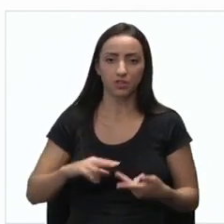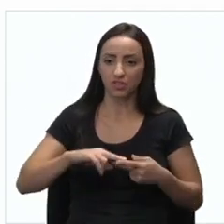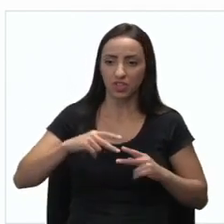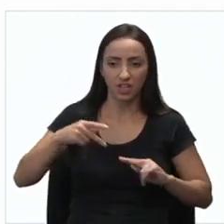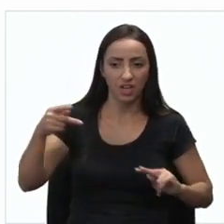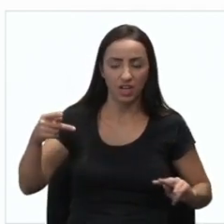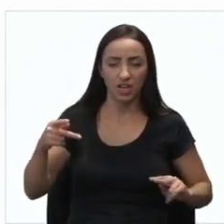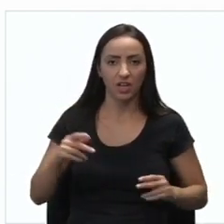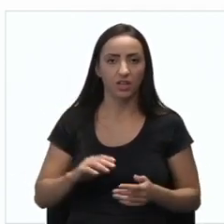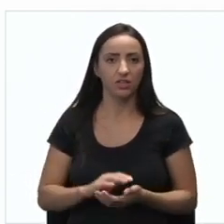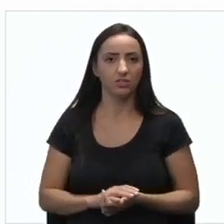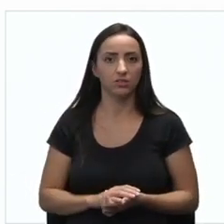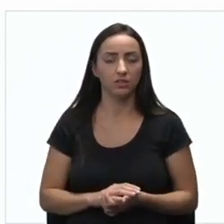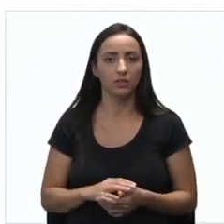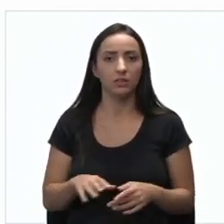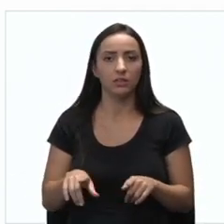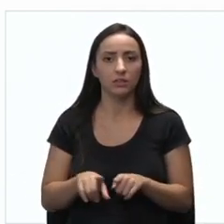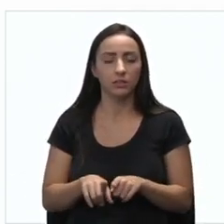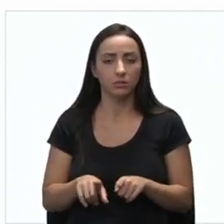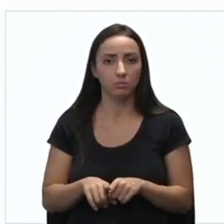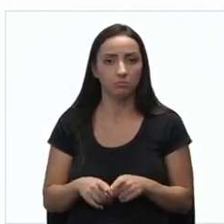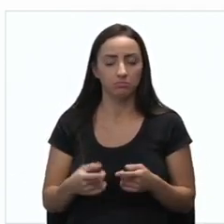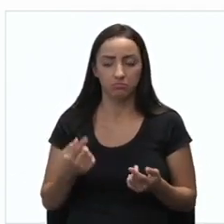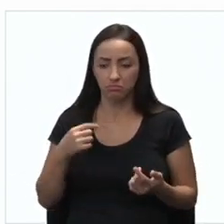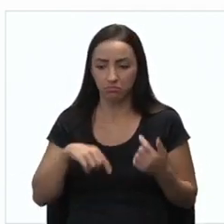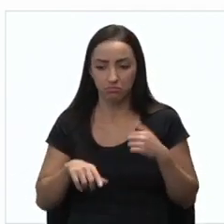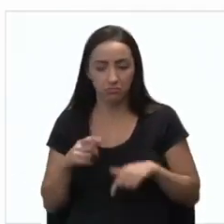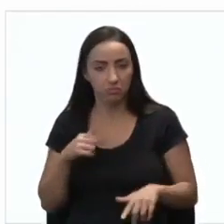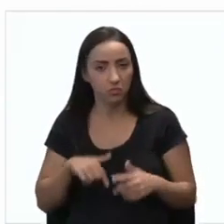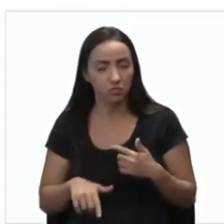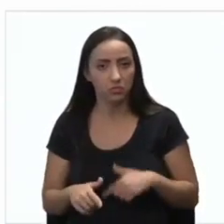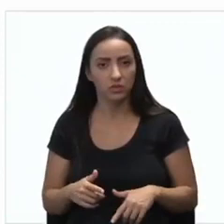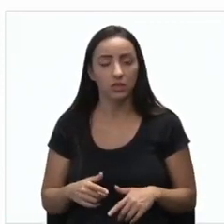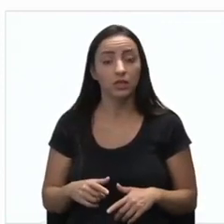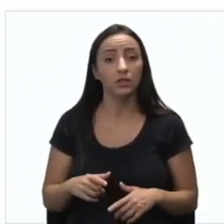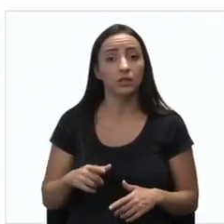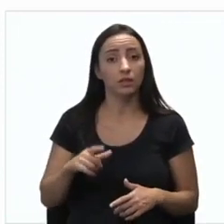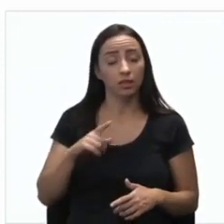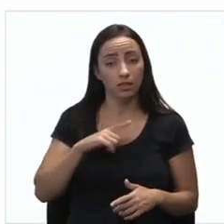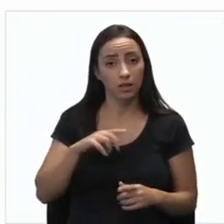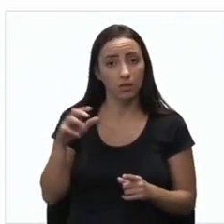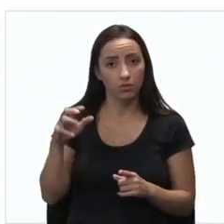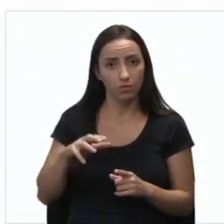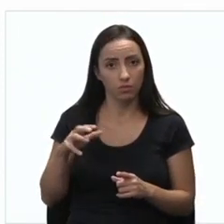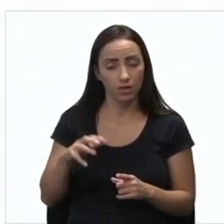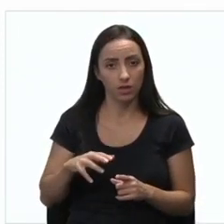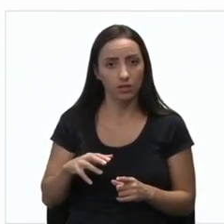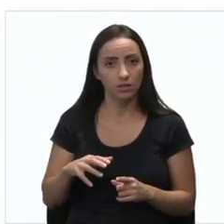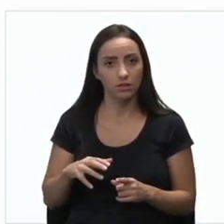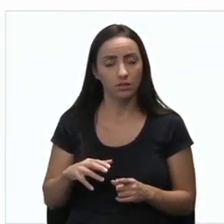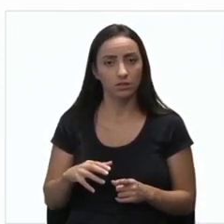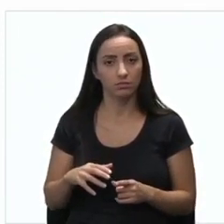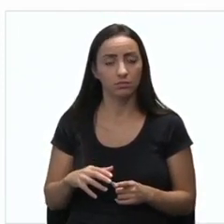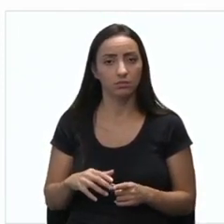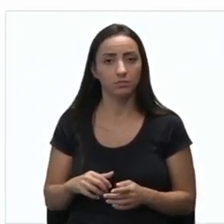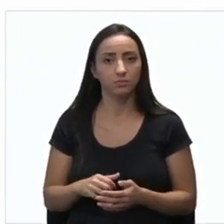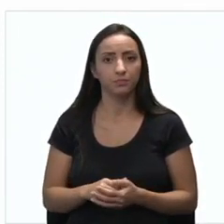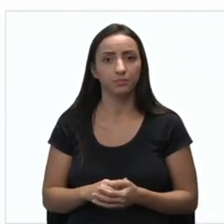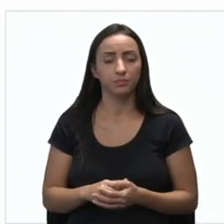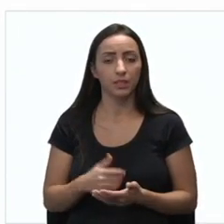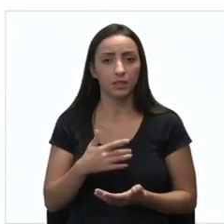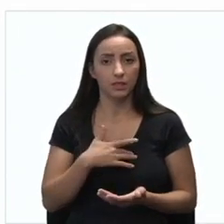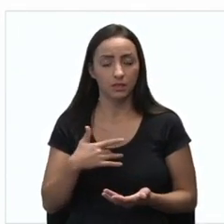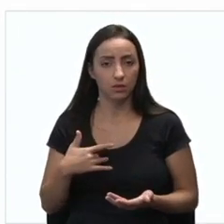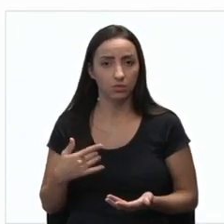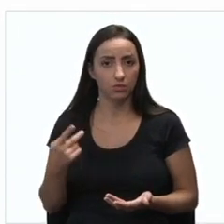genéticos, hereditários, a sua constituição orgânica, que exerce influência sobre o quê? O potencial que esse